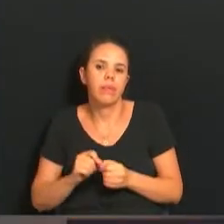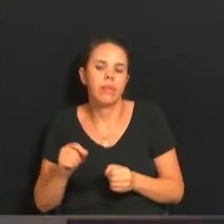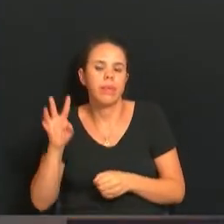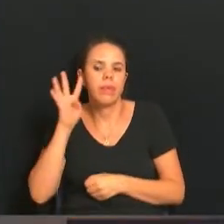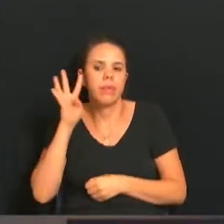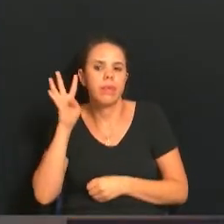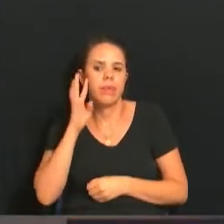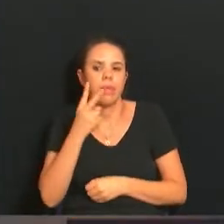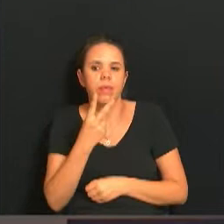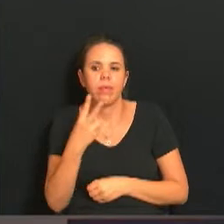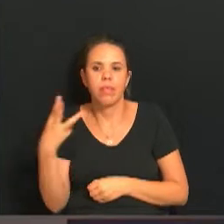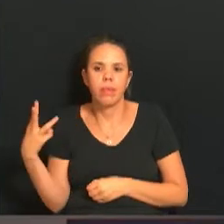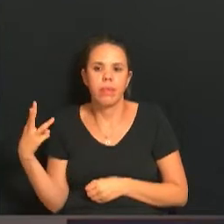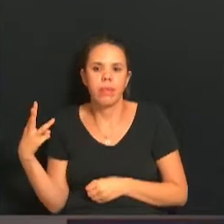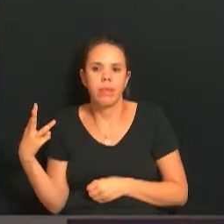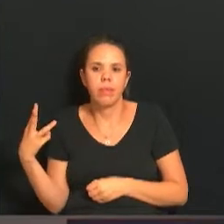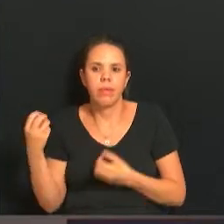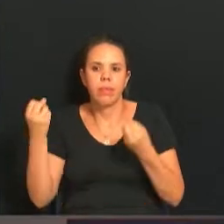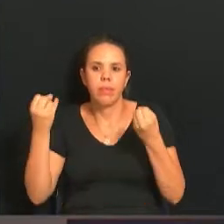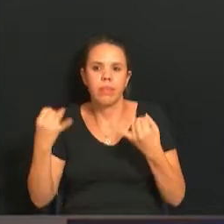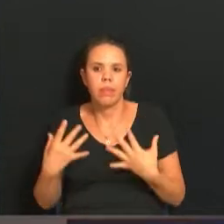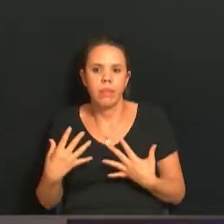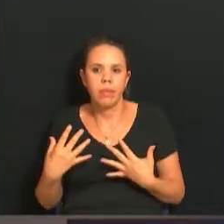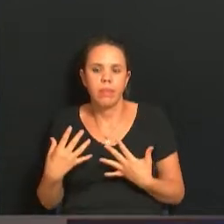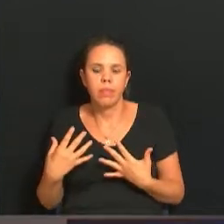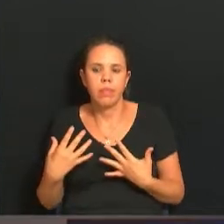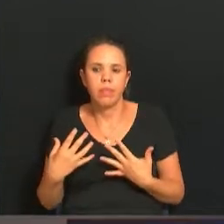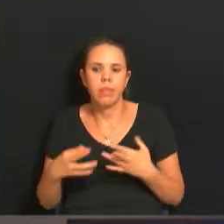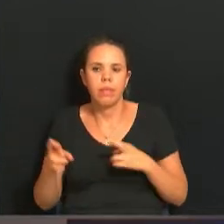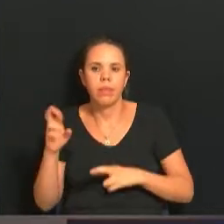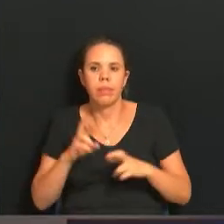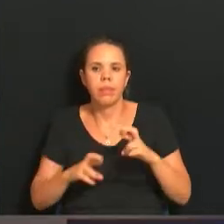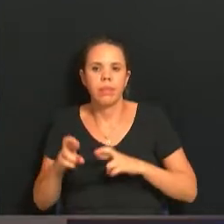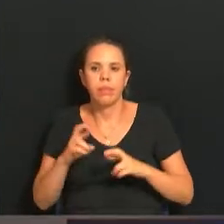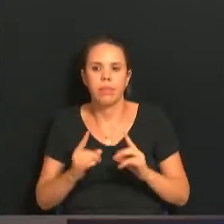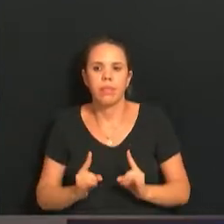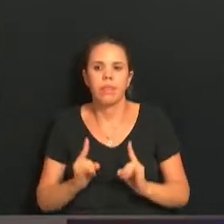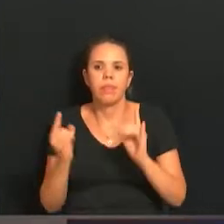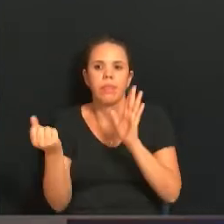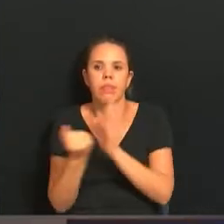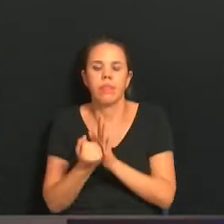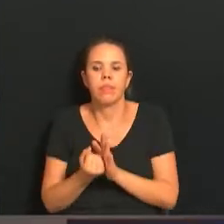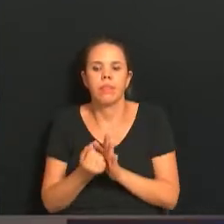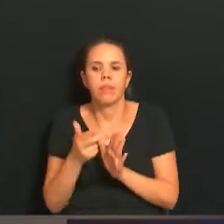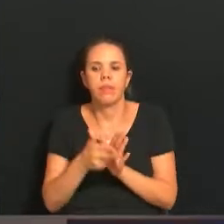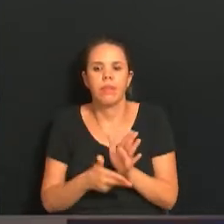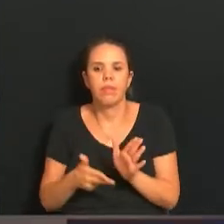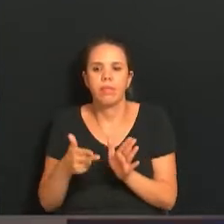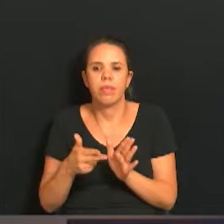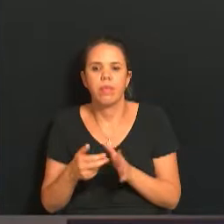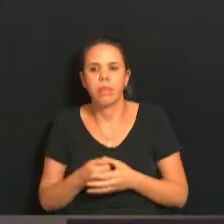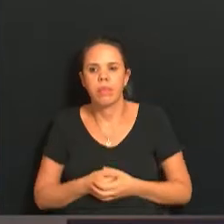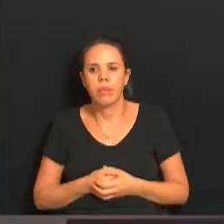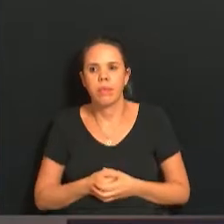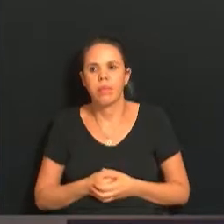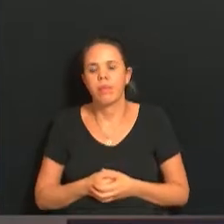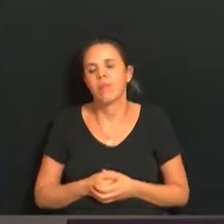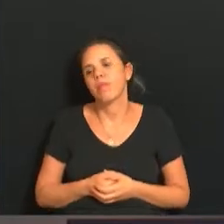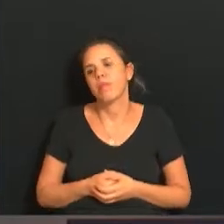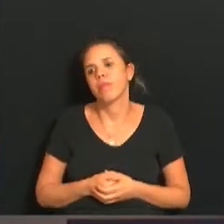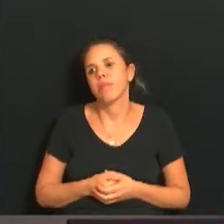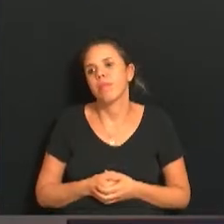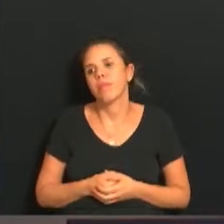quarta-feira 23, para esclarecer sobre a revisão do tombamento do pátio ferroviário da cidade.